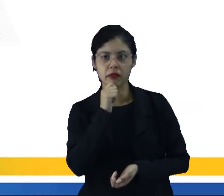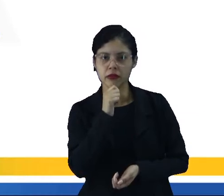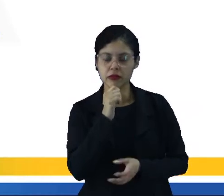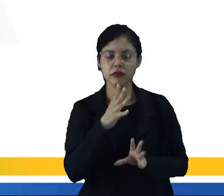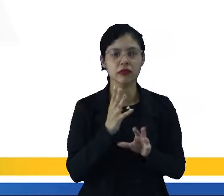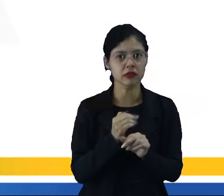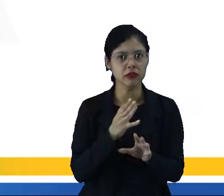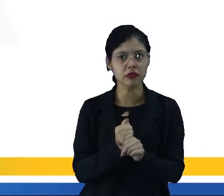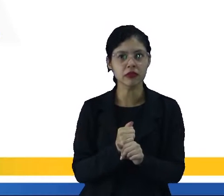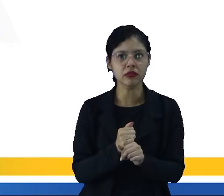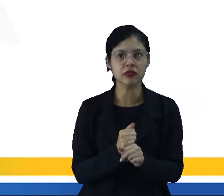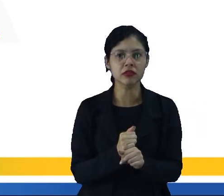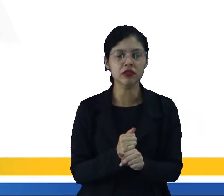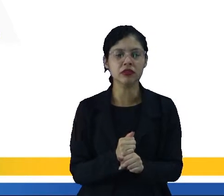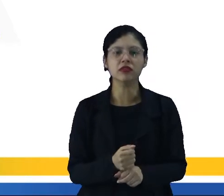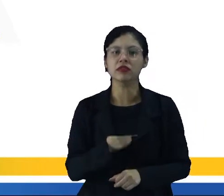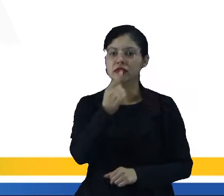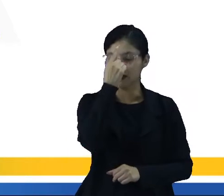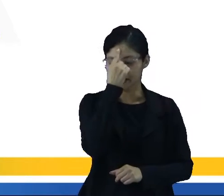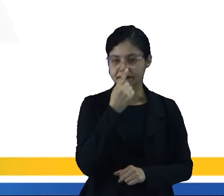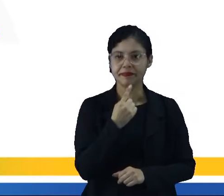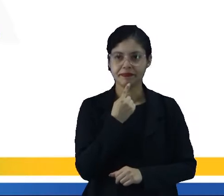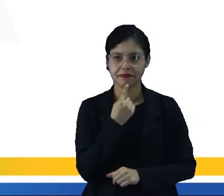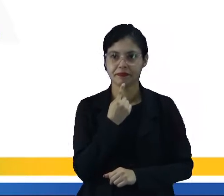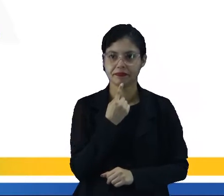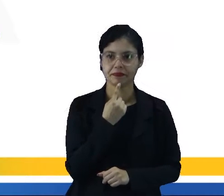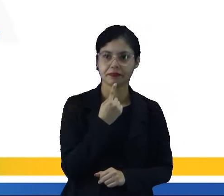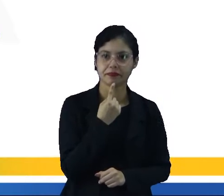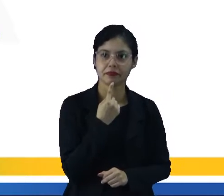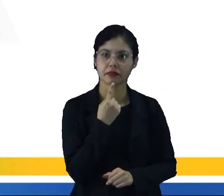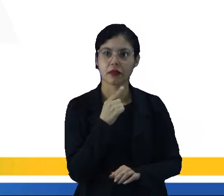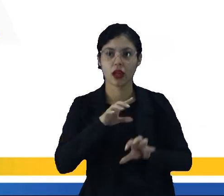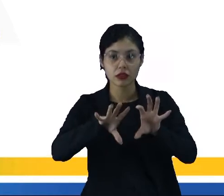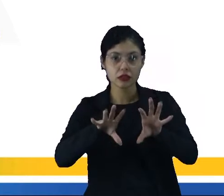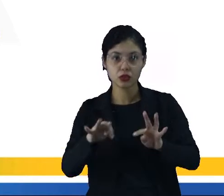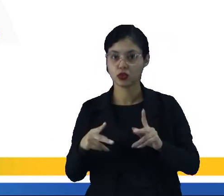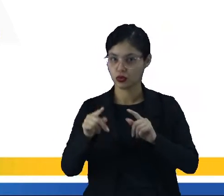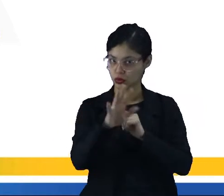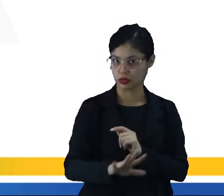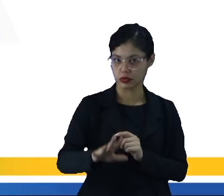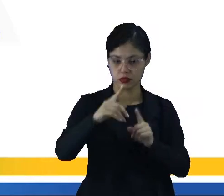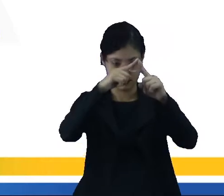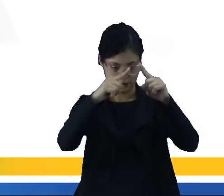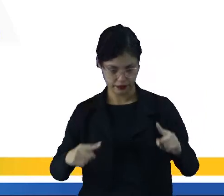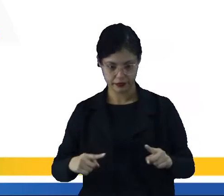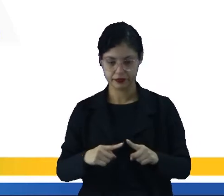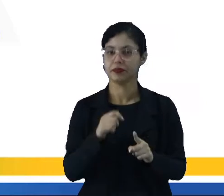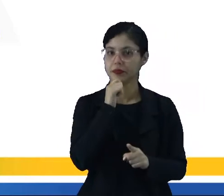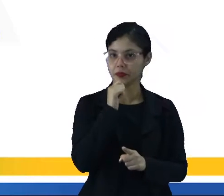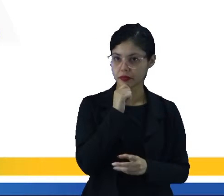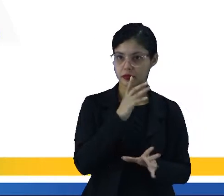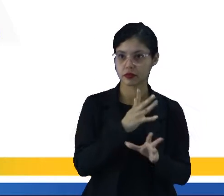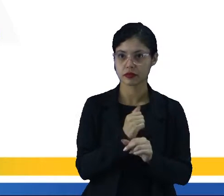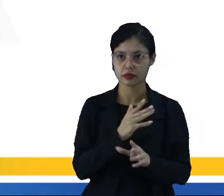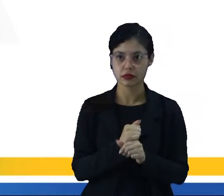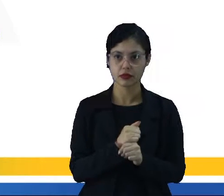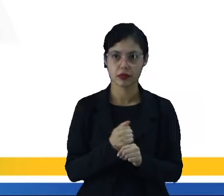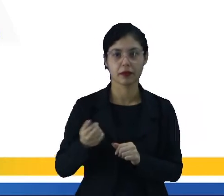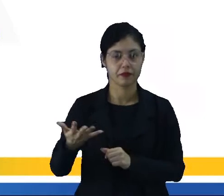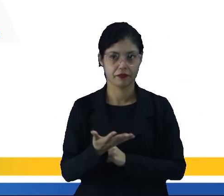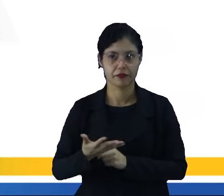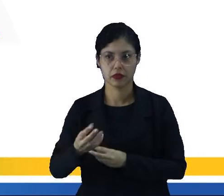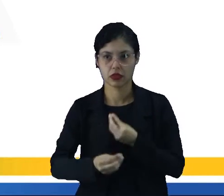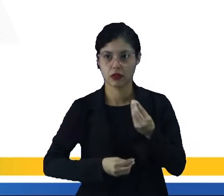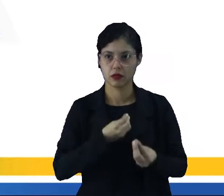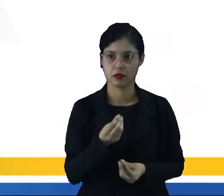a soma das áreas das faces OK assim a área total da pirâmide é dada pela soma da área da base